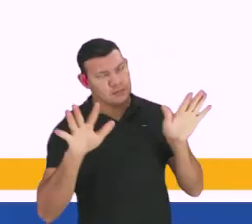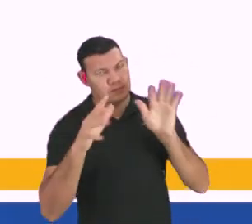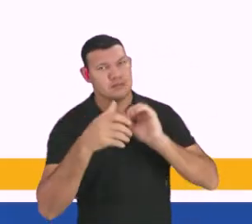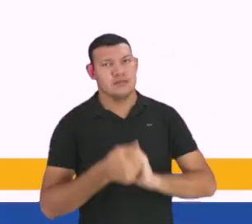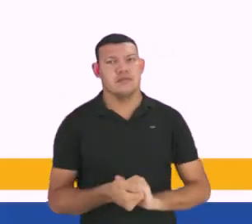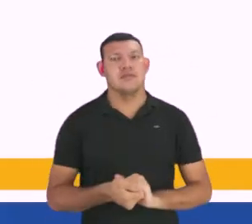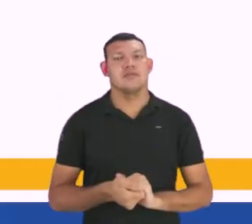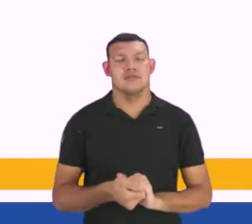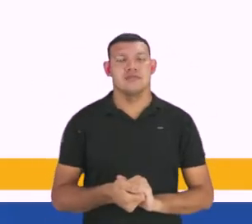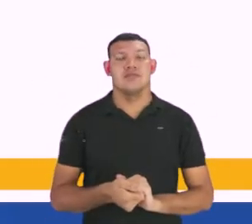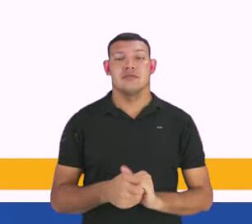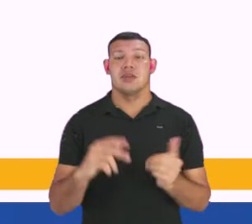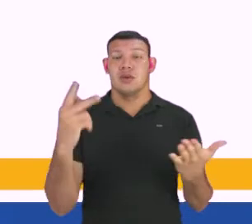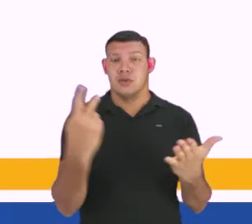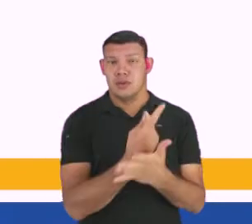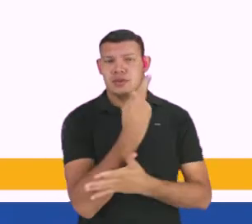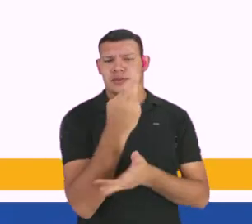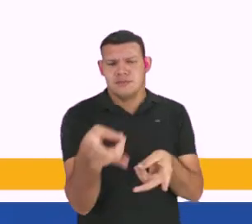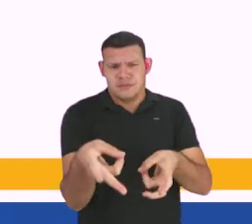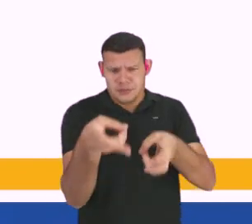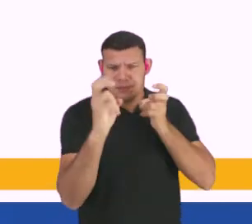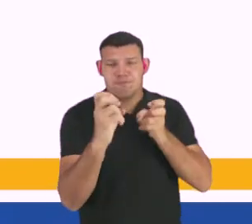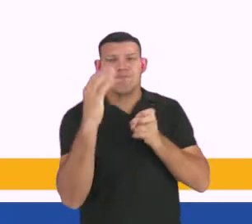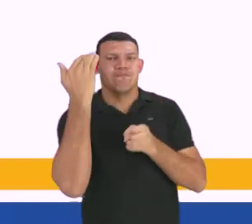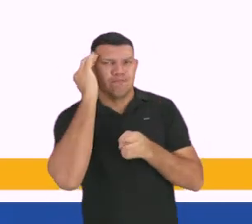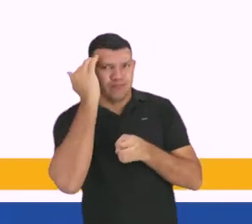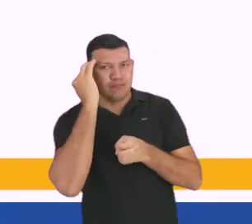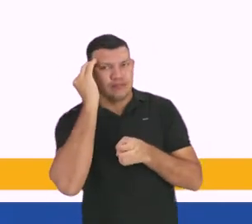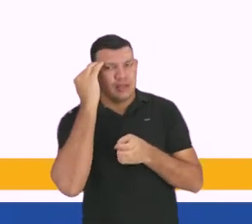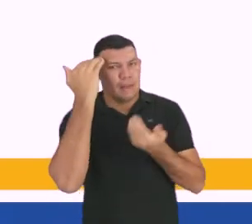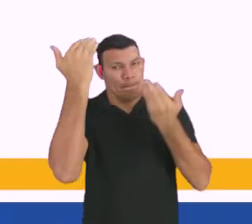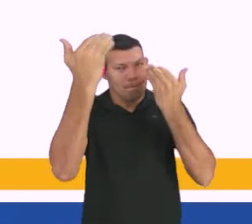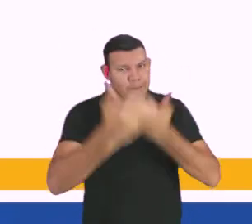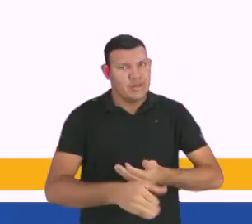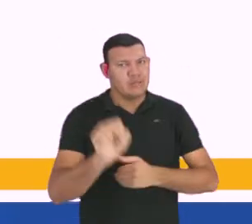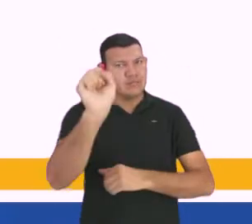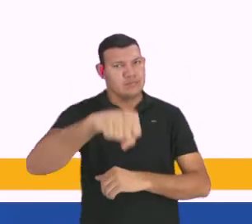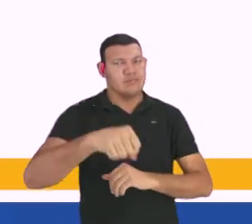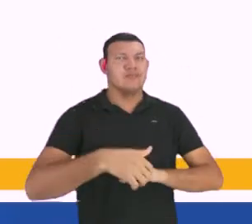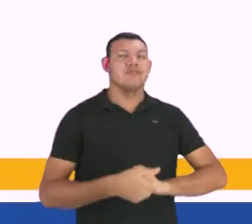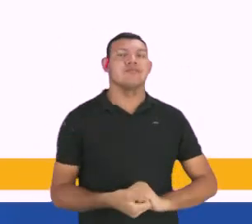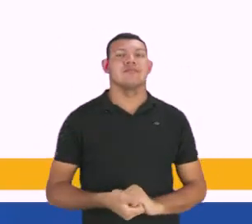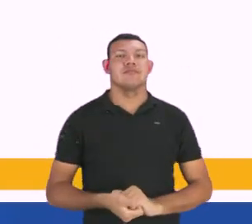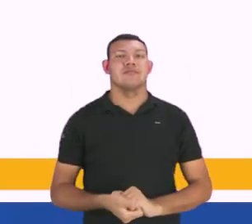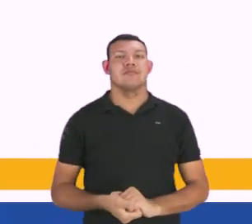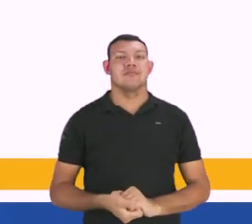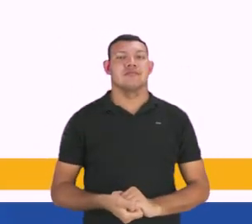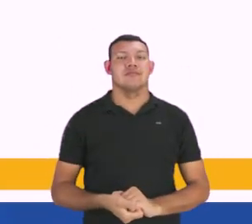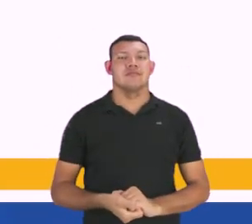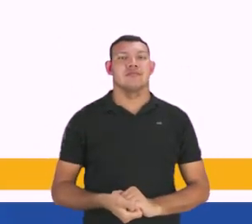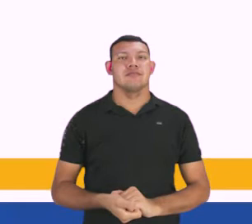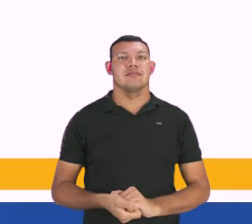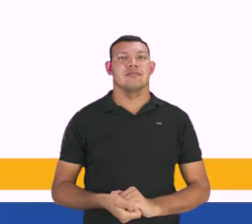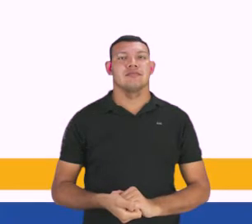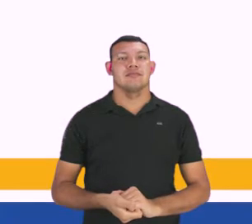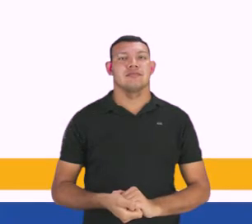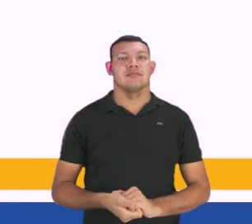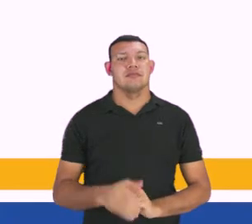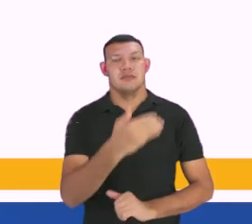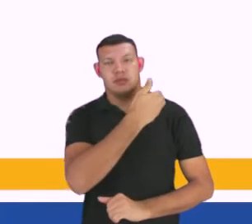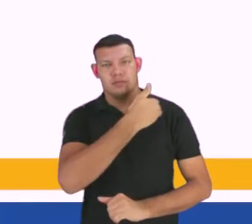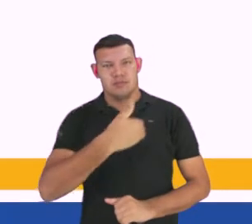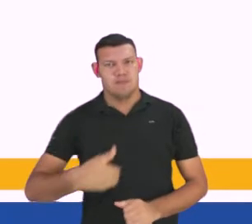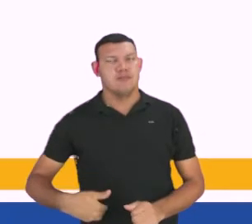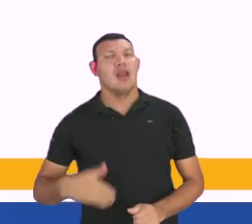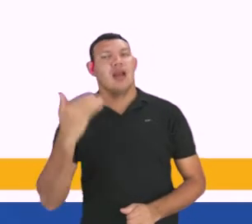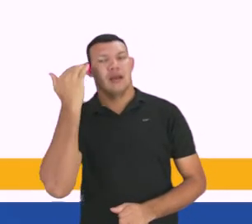fatos sejam notórios, percebidos, entendidos e comprovados, tá? E entre no domínio público o entendimento maior do seu